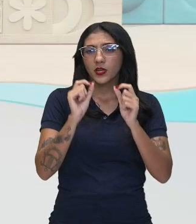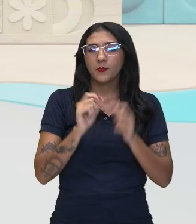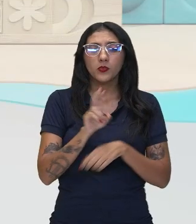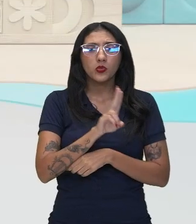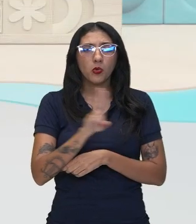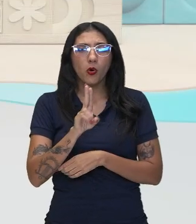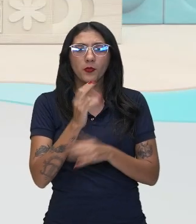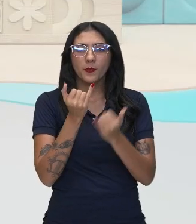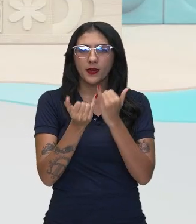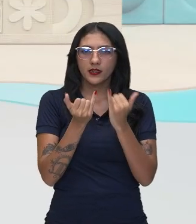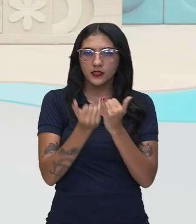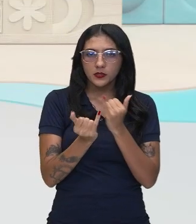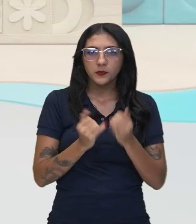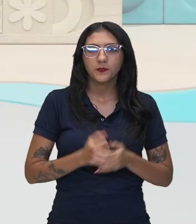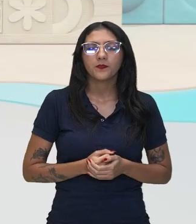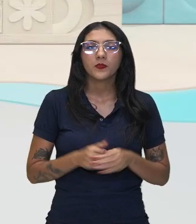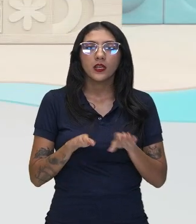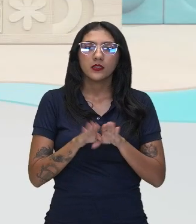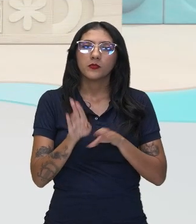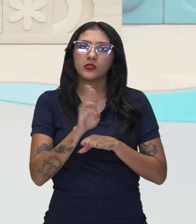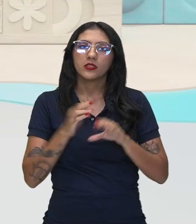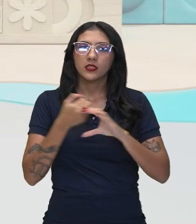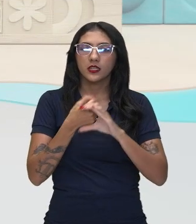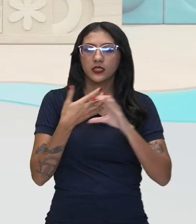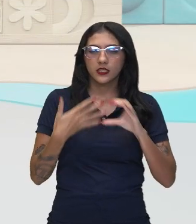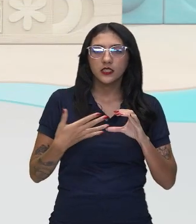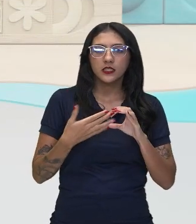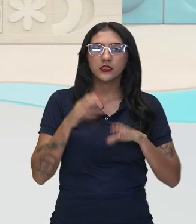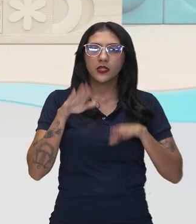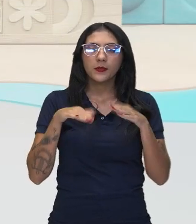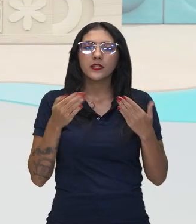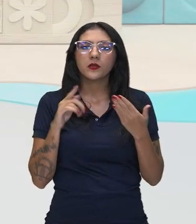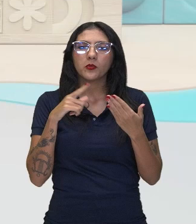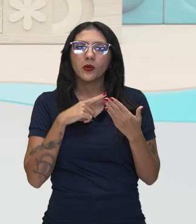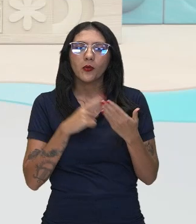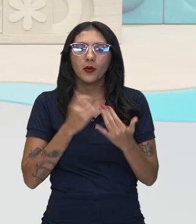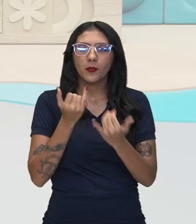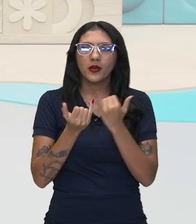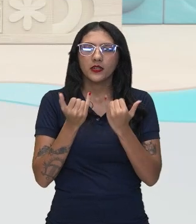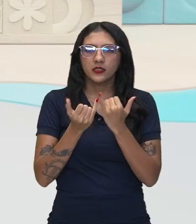nome, sendo classificados de acordo com a semelhança que compartilham